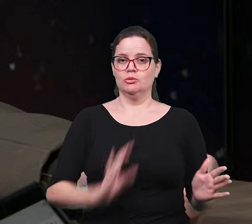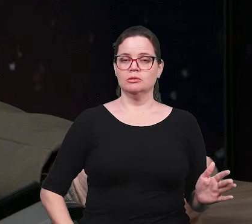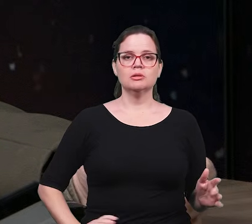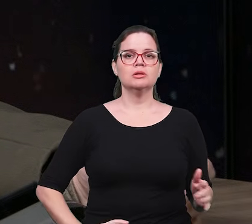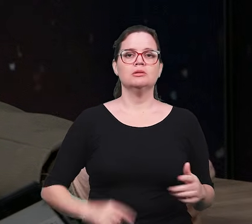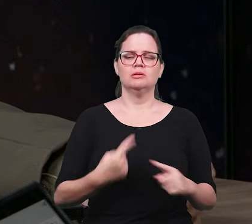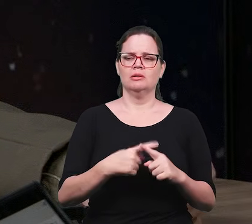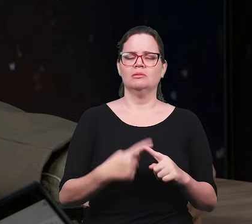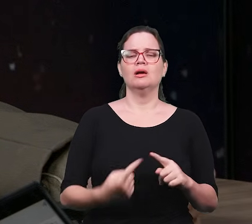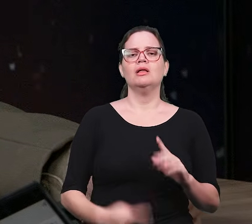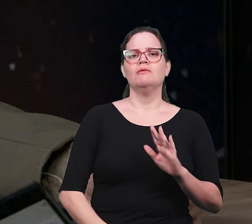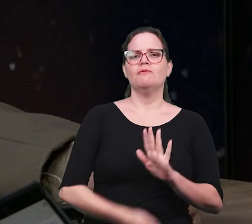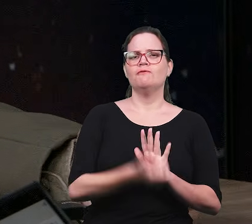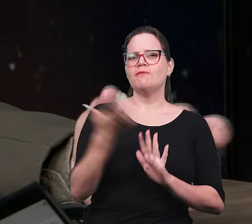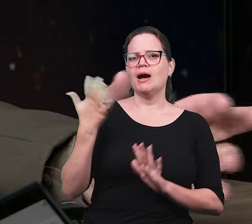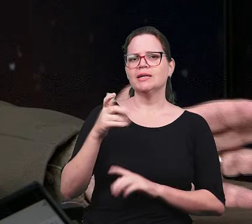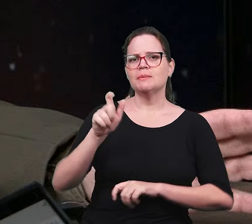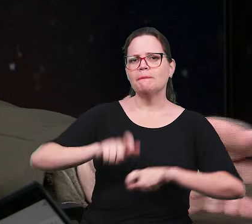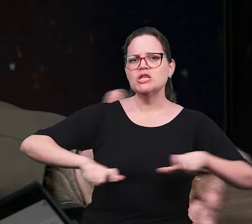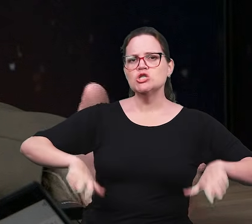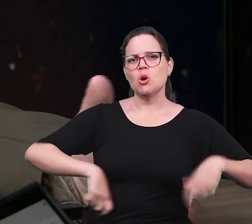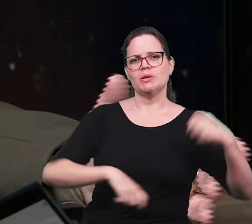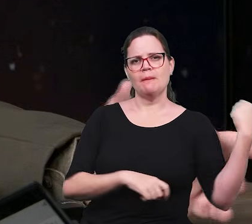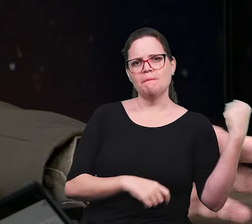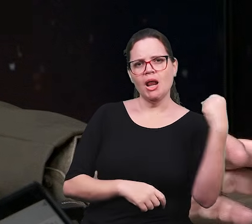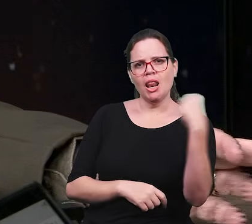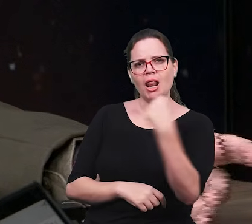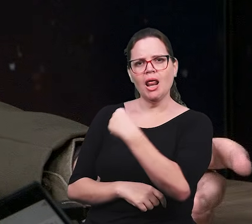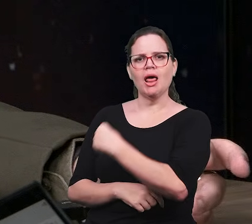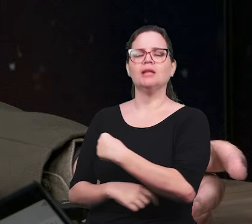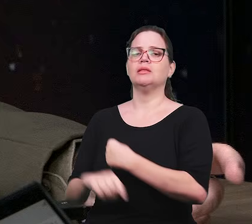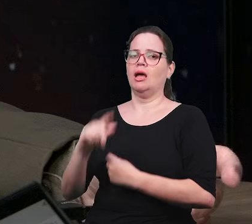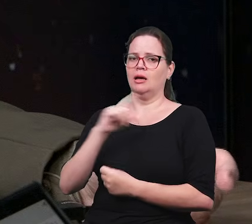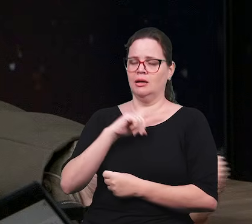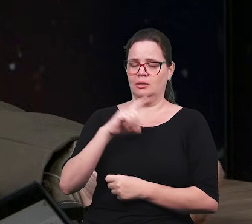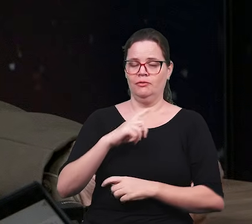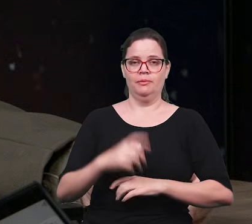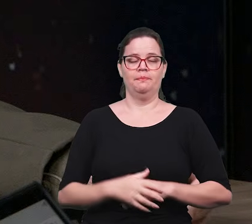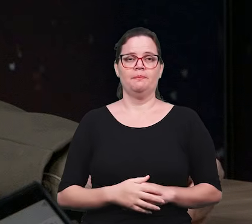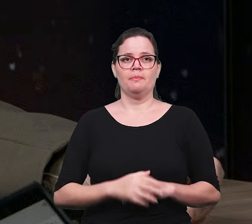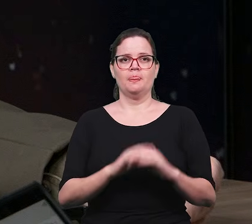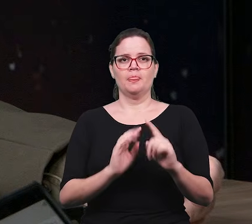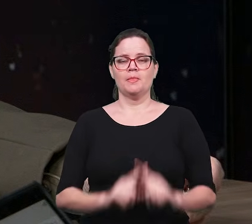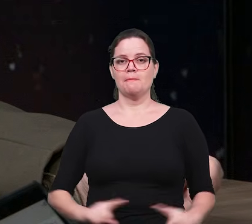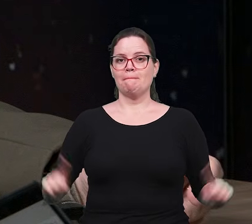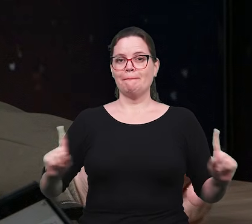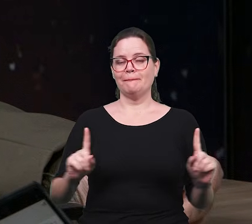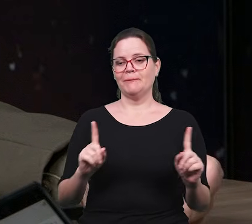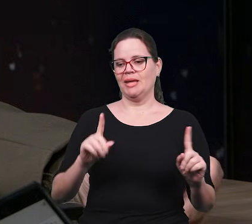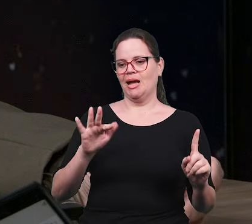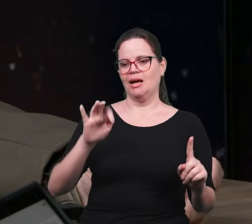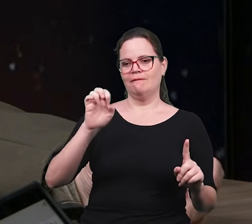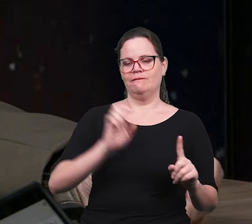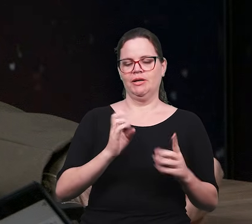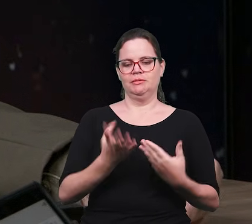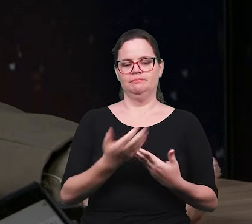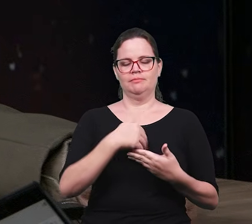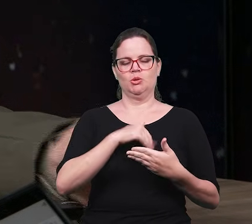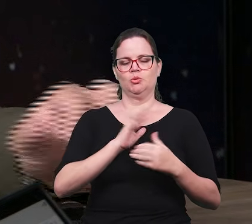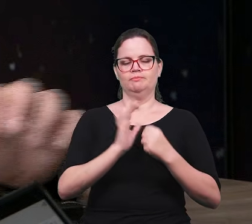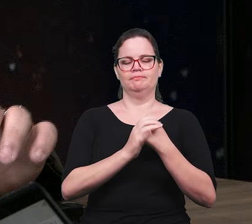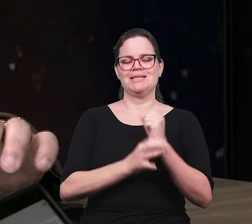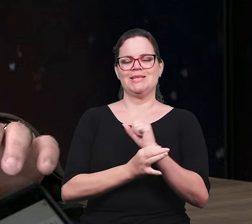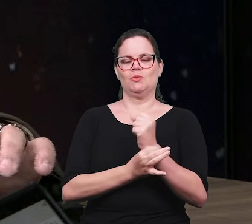mártires foram feitos martirizados, milhares de pessoas morreram, mas a fé sempre esteve segurando os